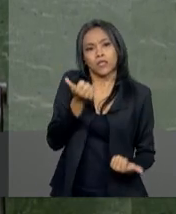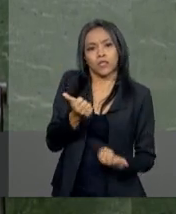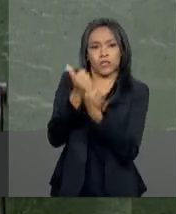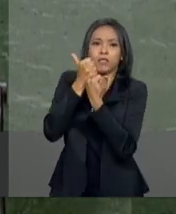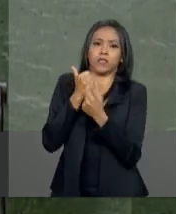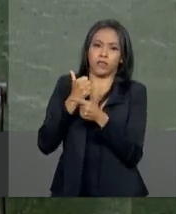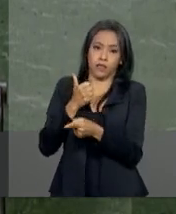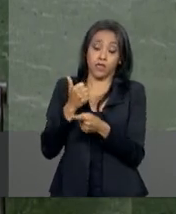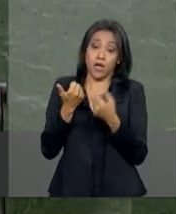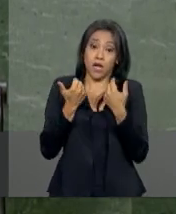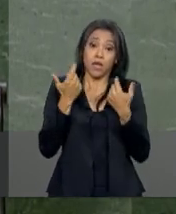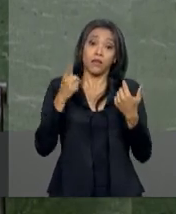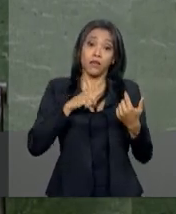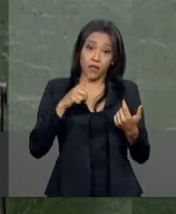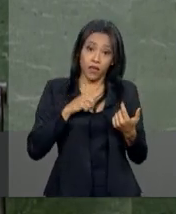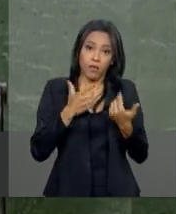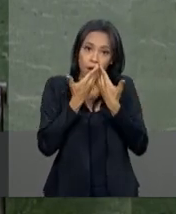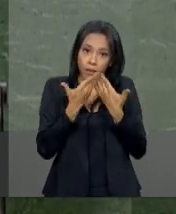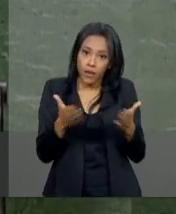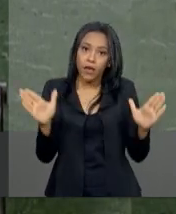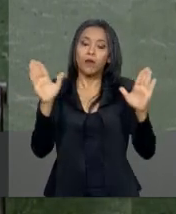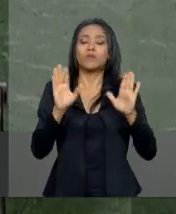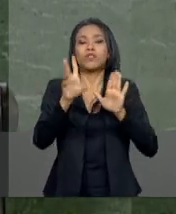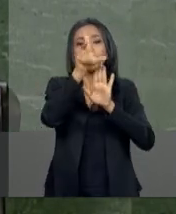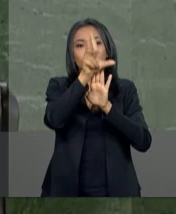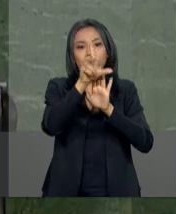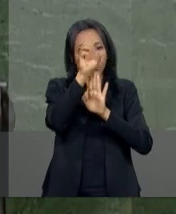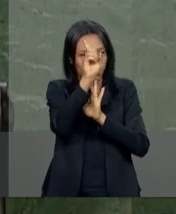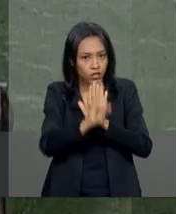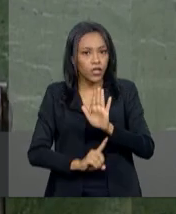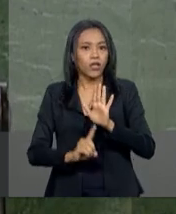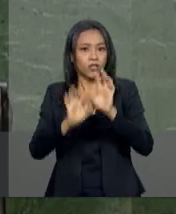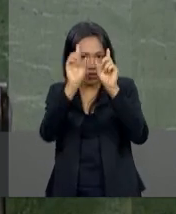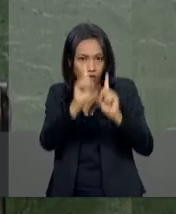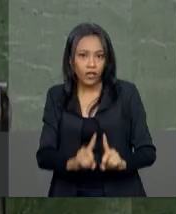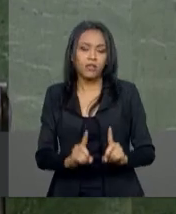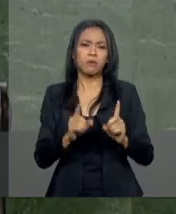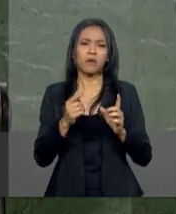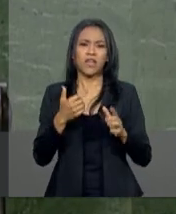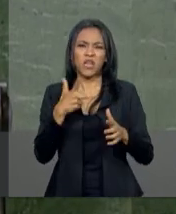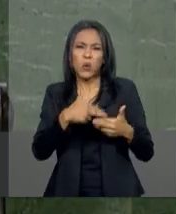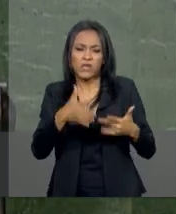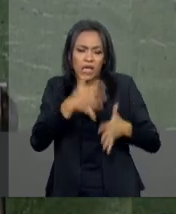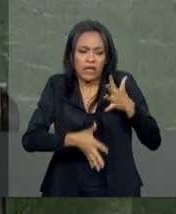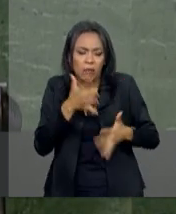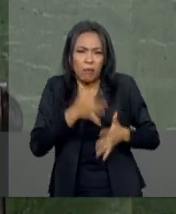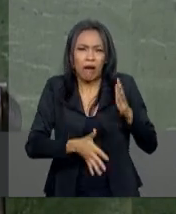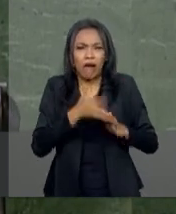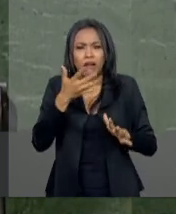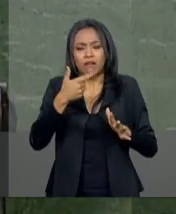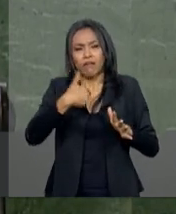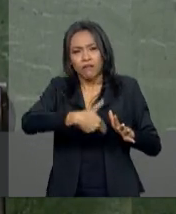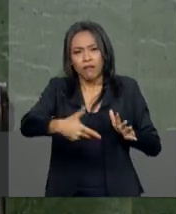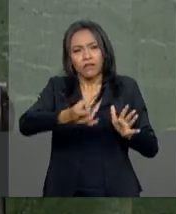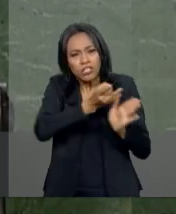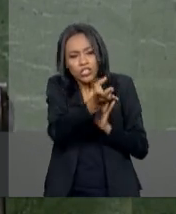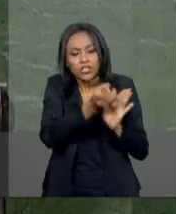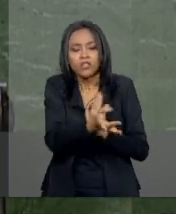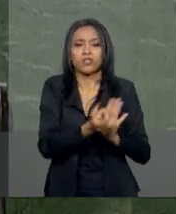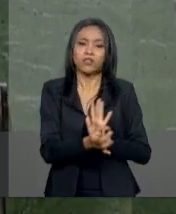direitos e desburocratizamos exigências para ingresso e permanência no